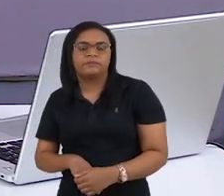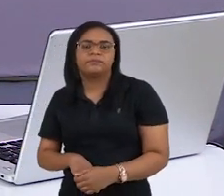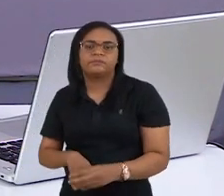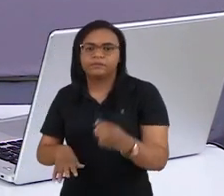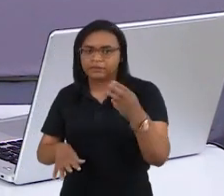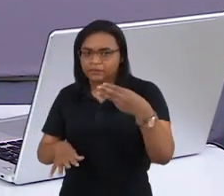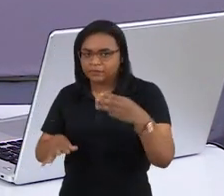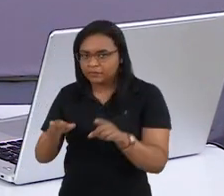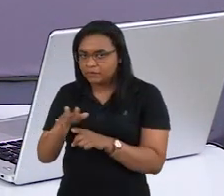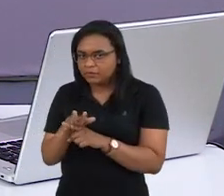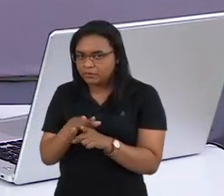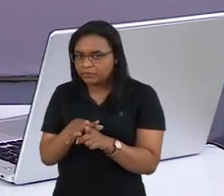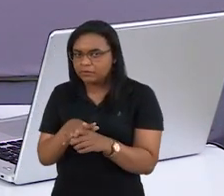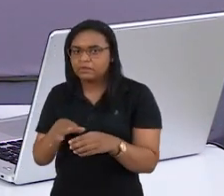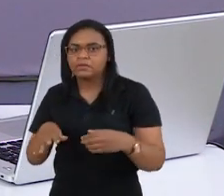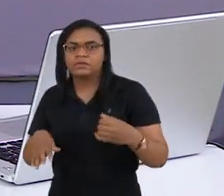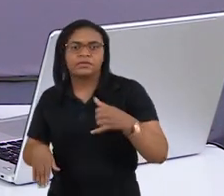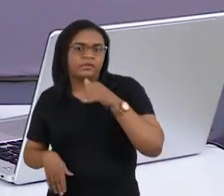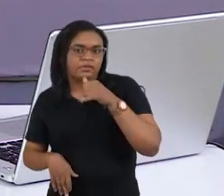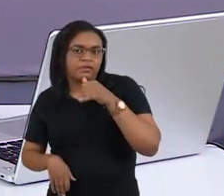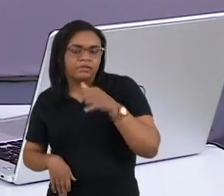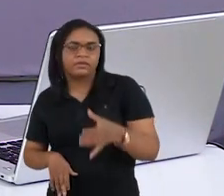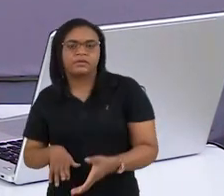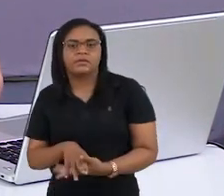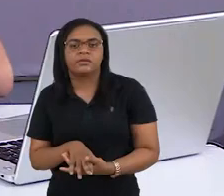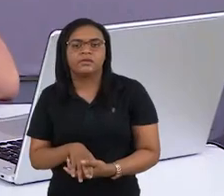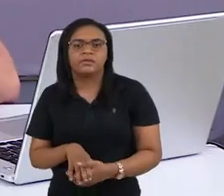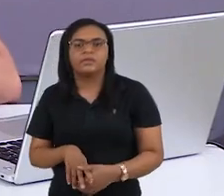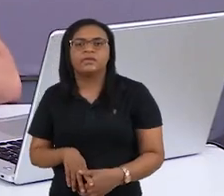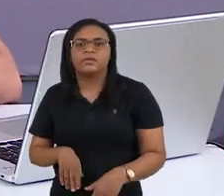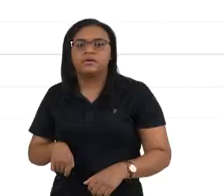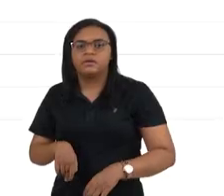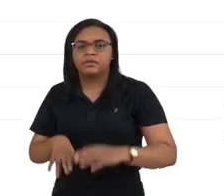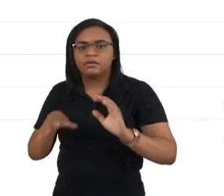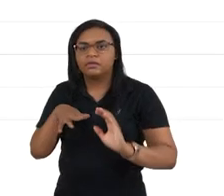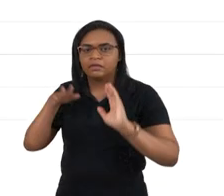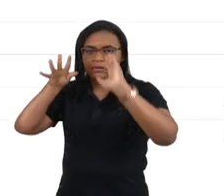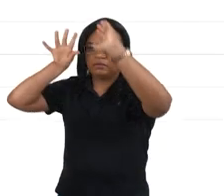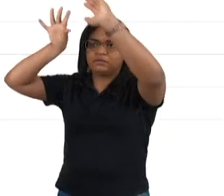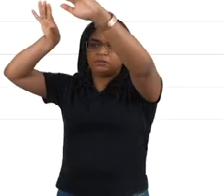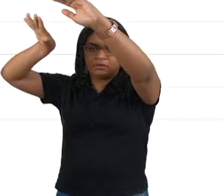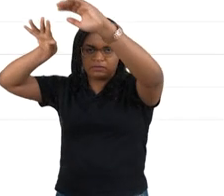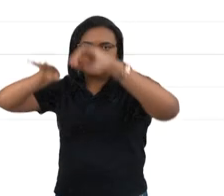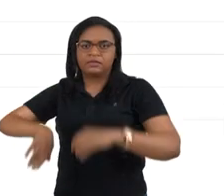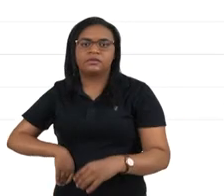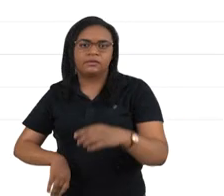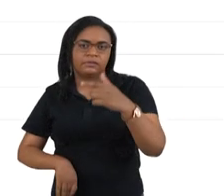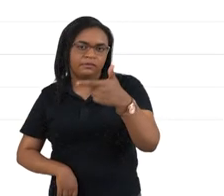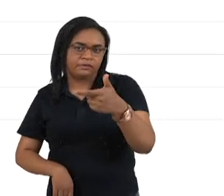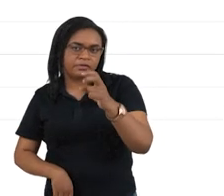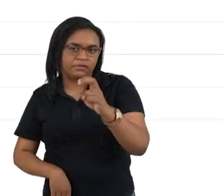Terceiro exemplo. Para construir a cobertura de uma quadra de basquete, 25 operários. Então, a gente vem aqui,